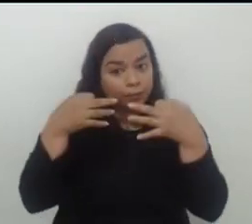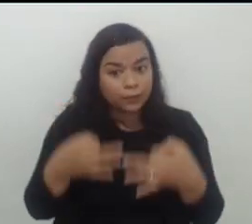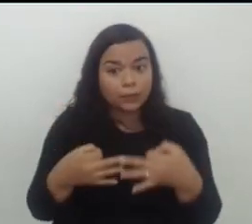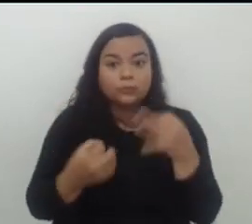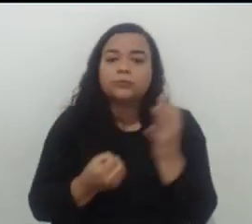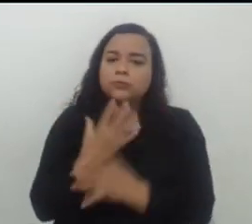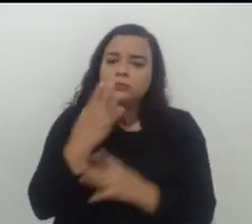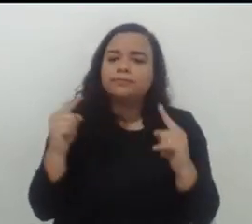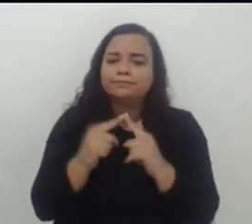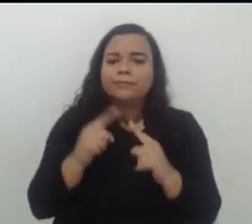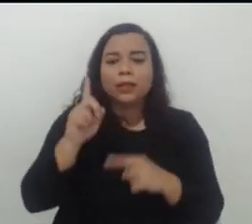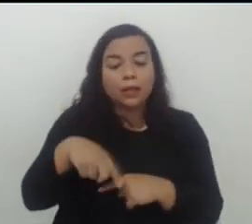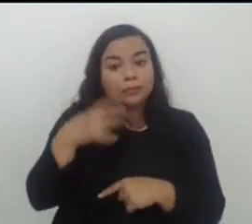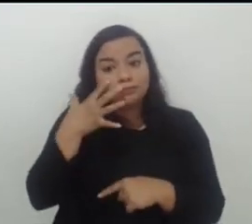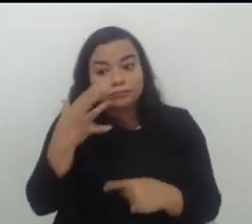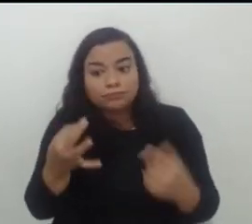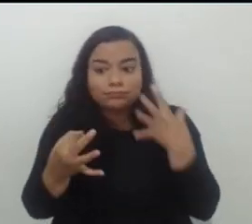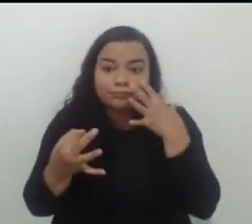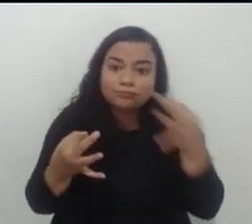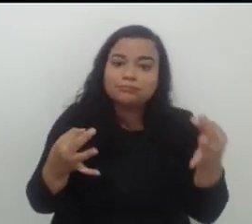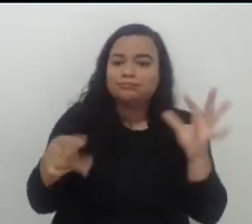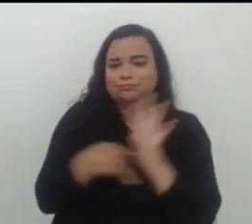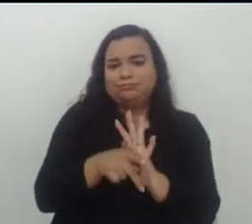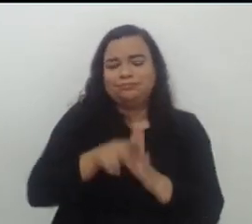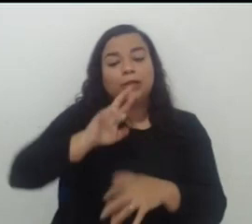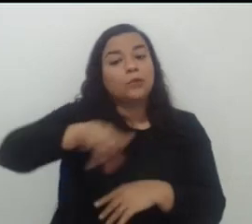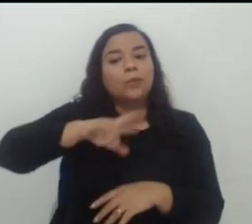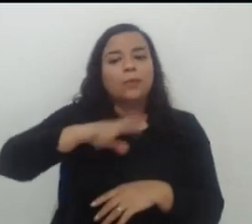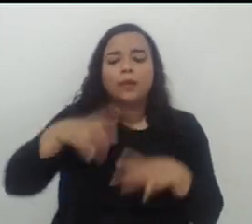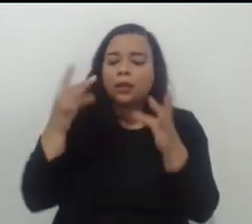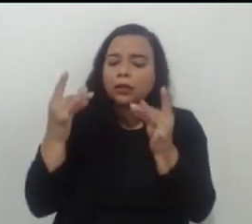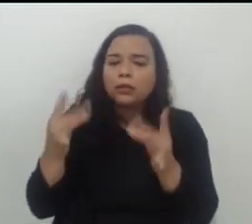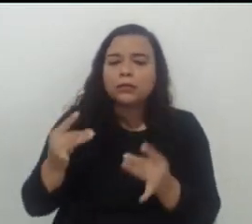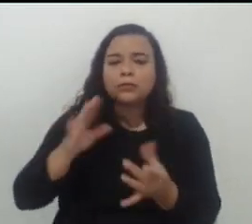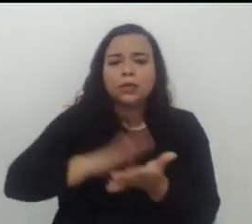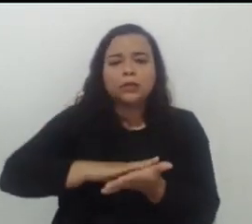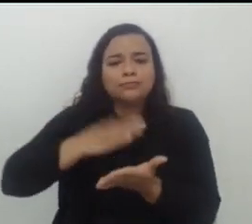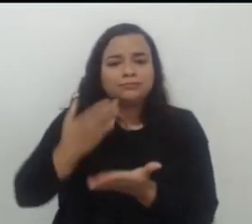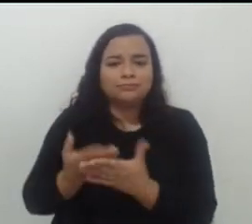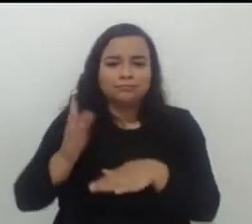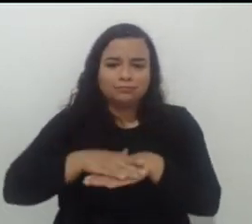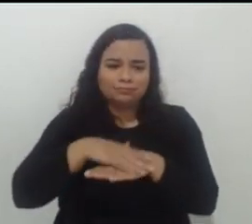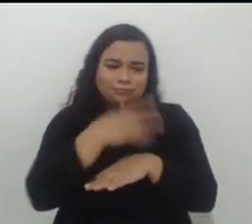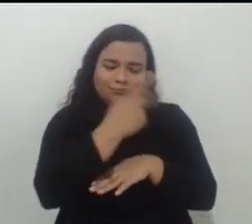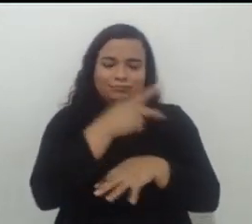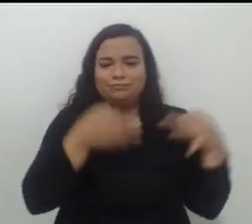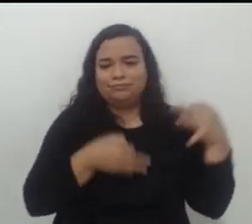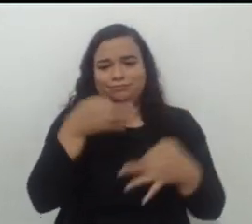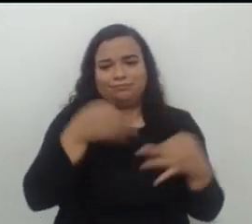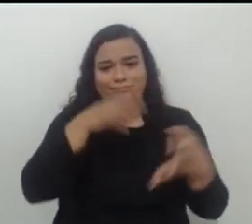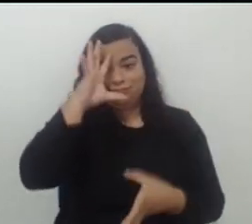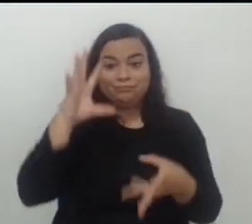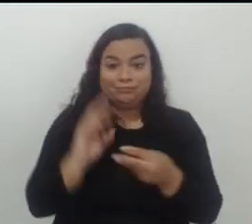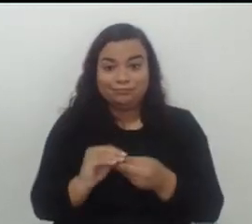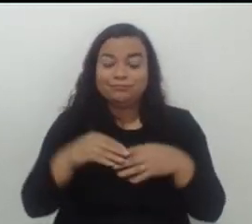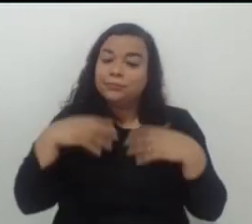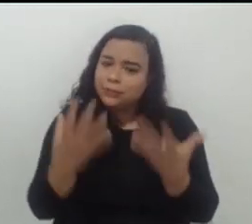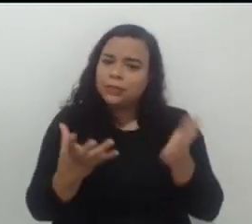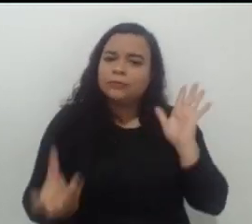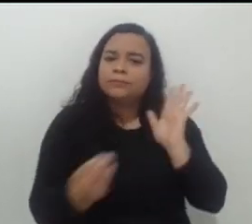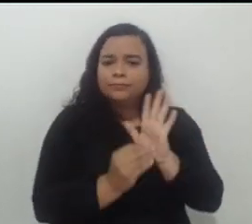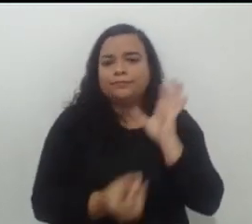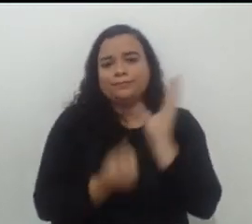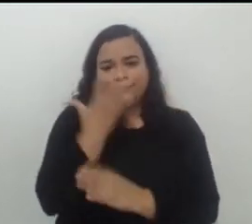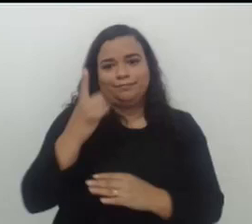erro de percepção e não de um critério interpretativo do juiz. Está posta aí a